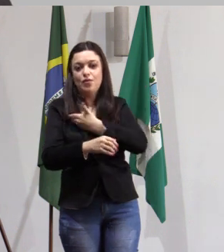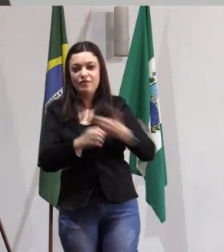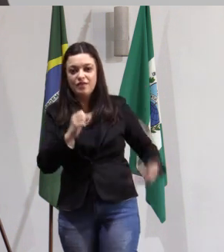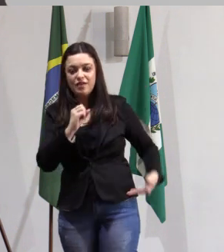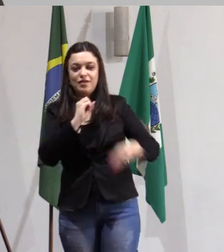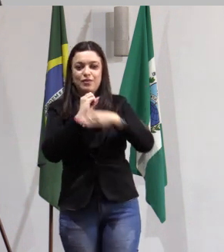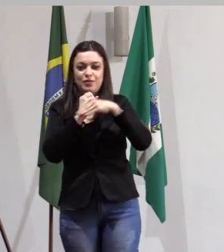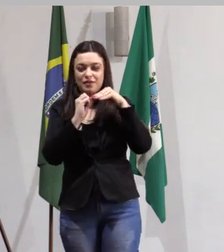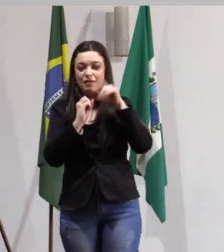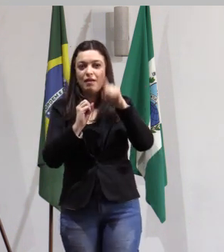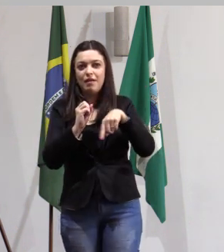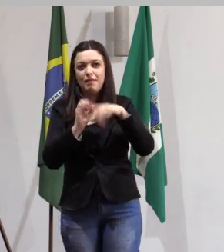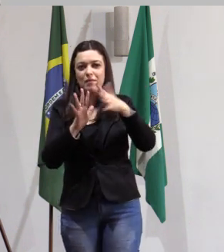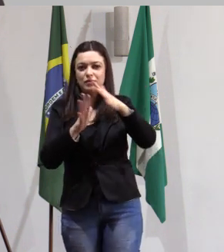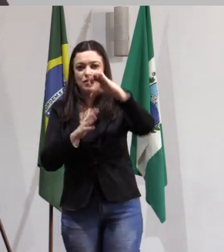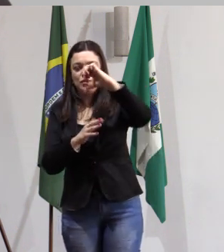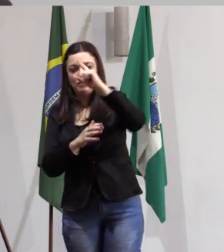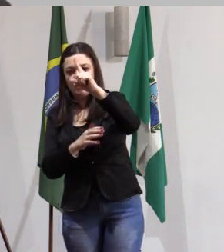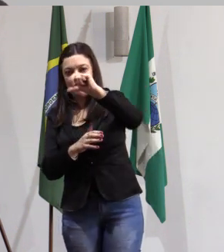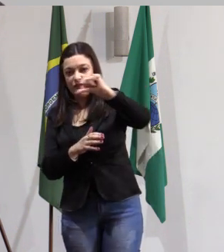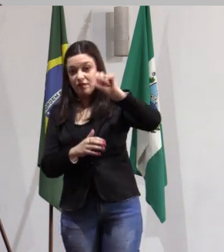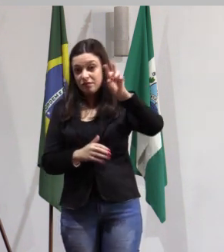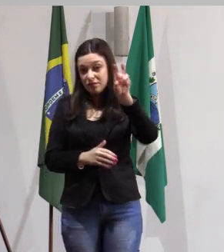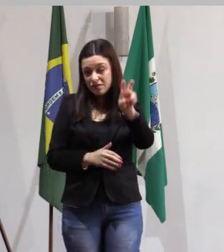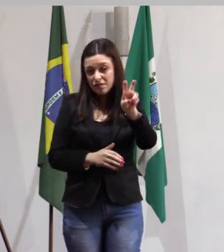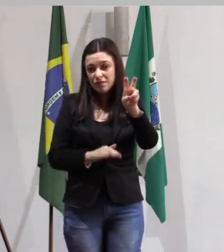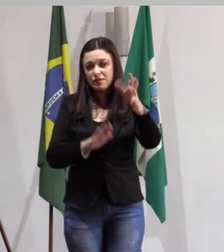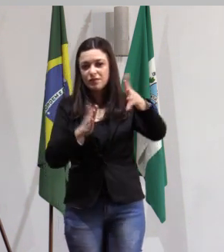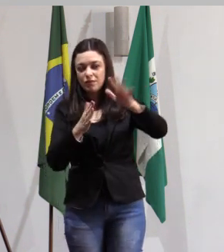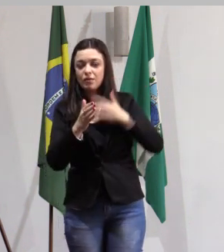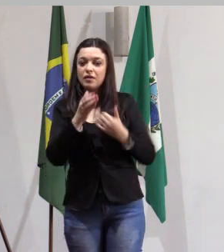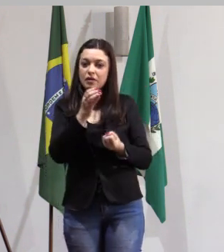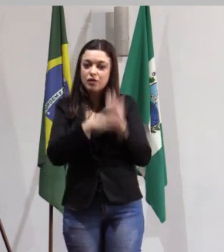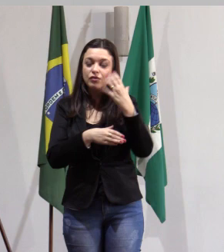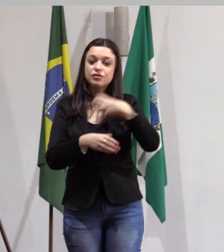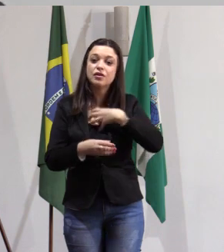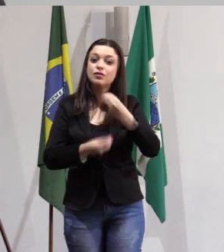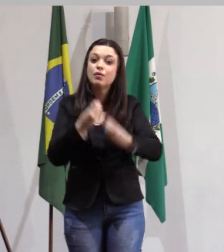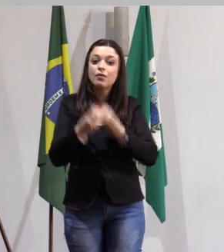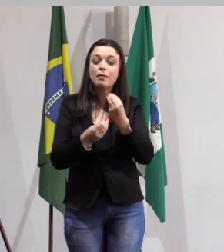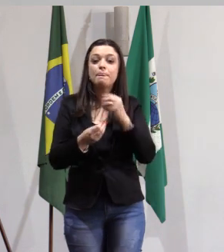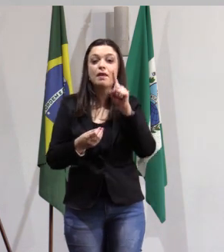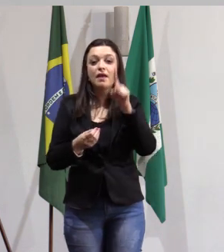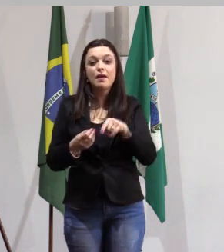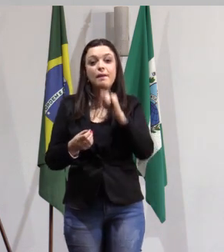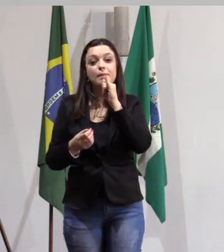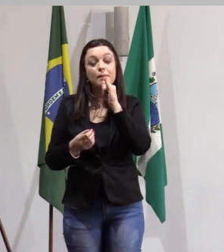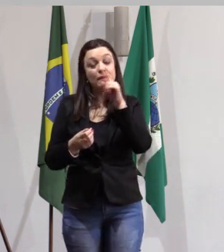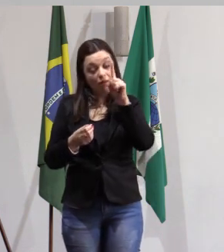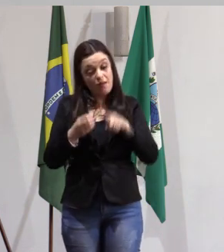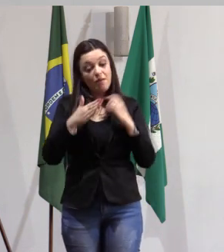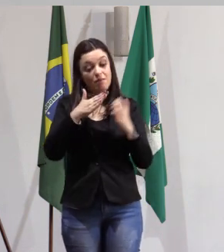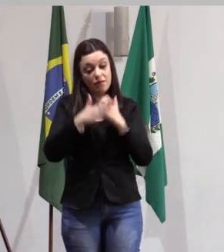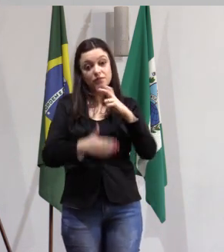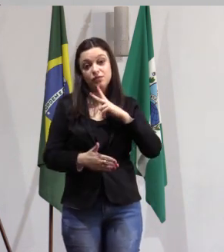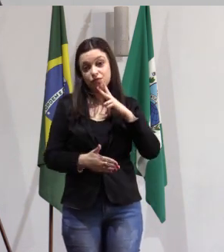90, são instituições, do ponto de vista jurídico, de direito privado,